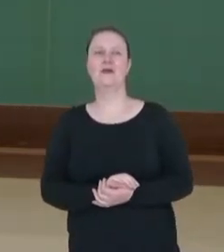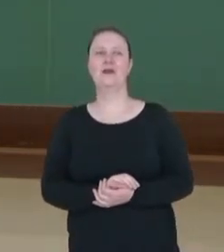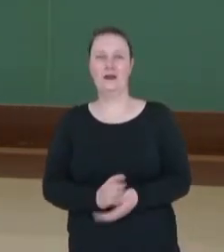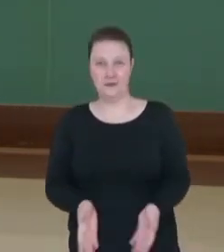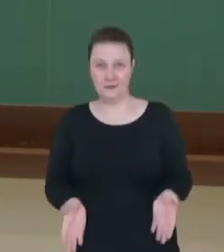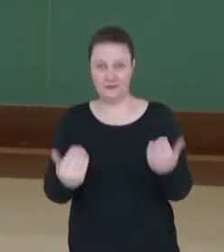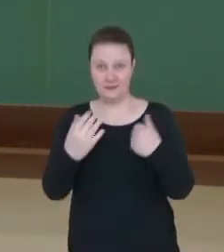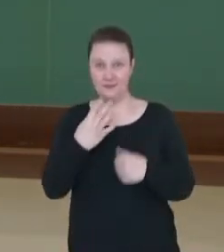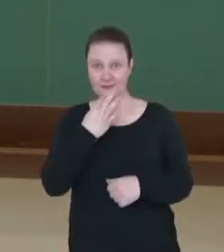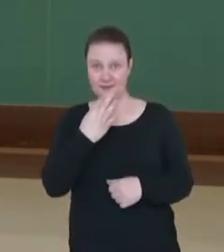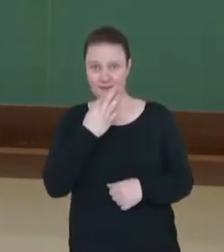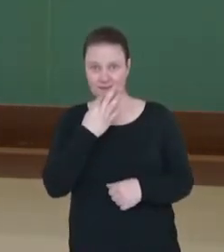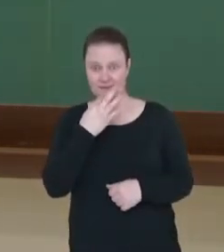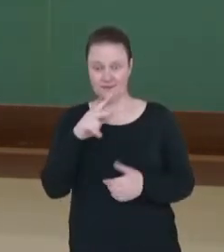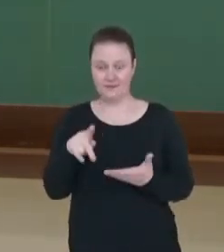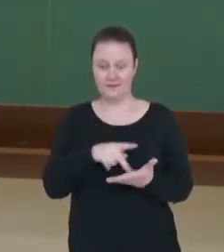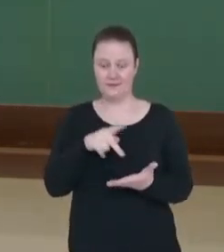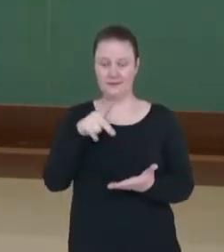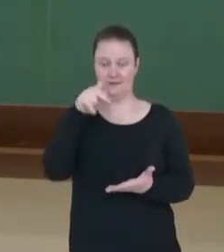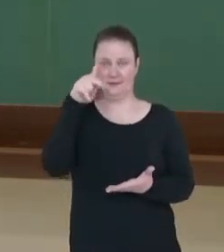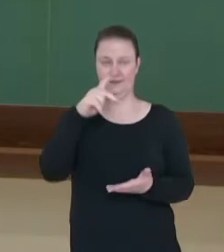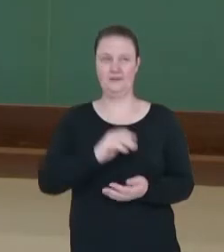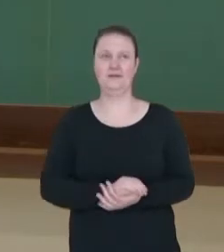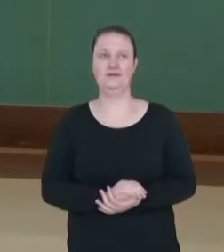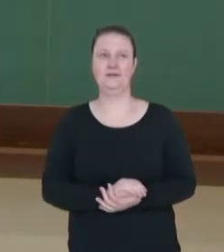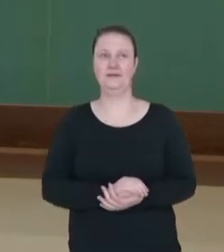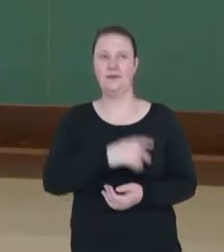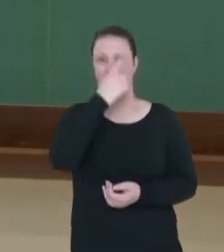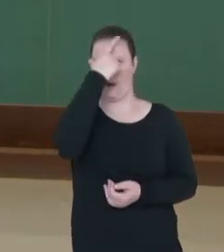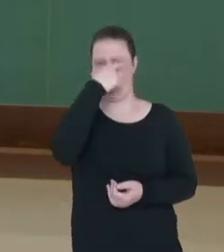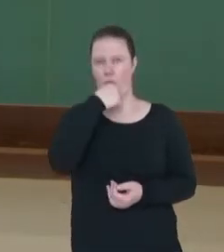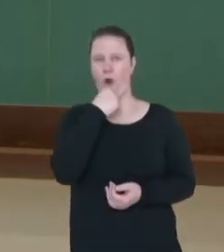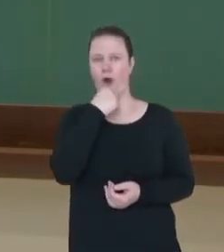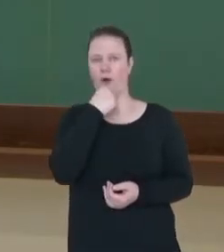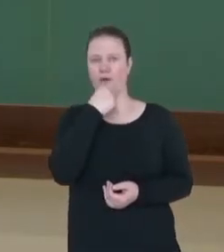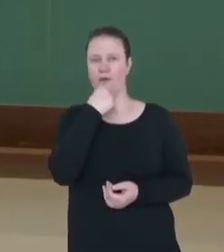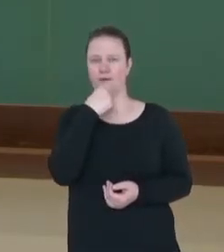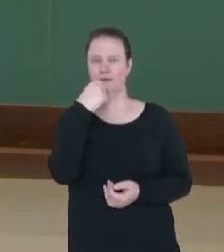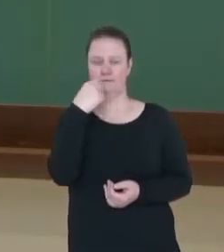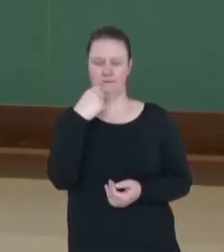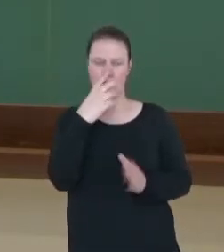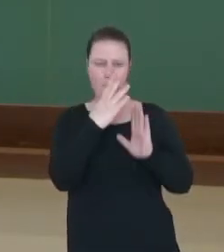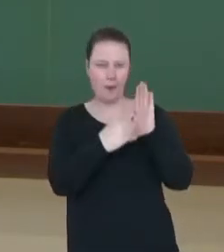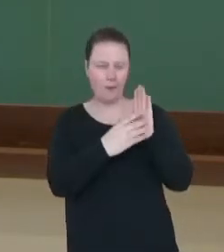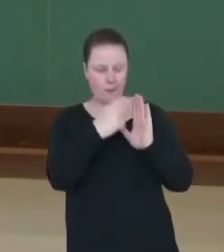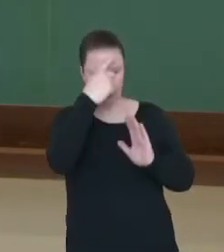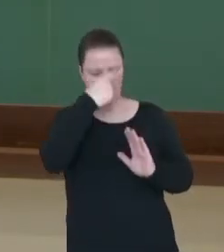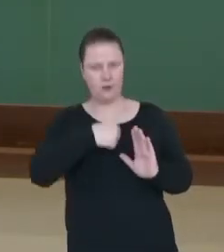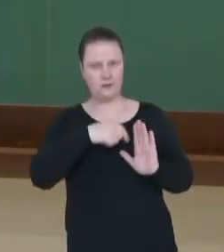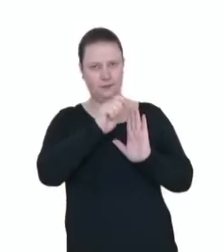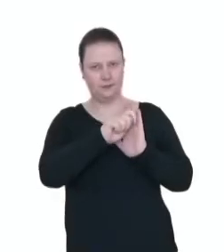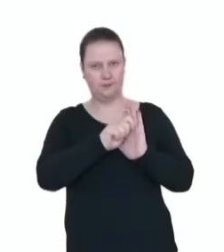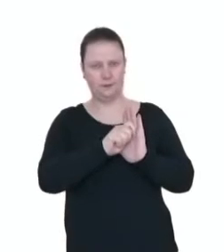Vamos conhecer o poema Autorretrato Falado. Te convido a ouvir a